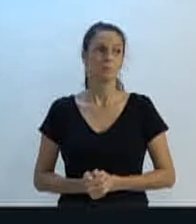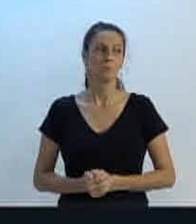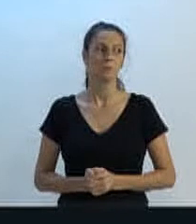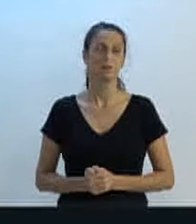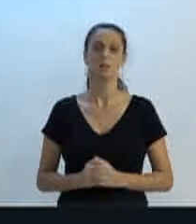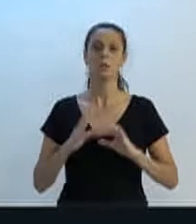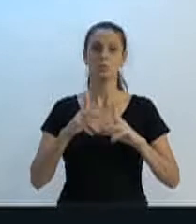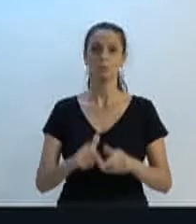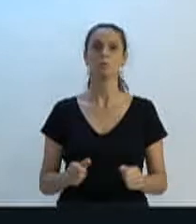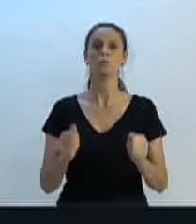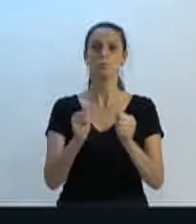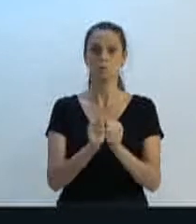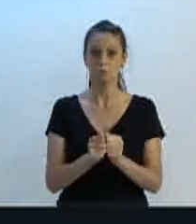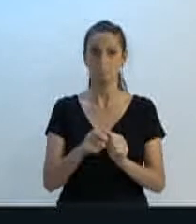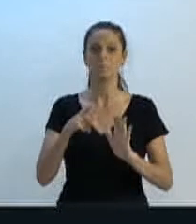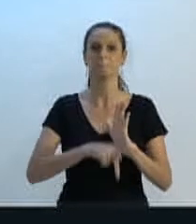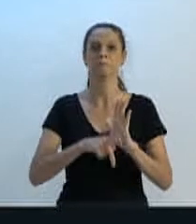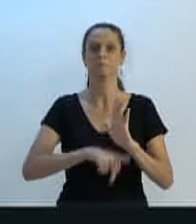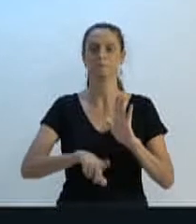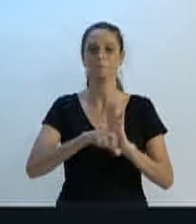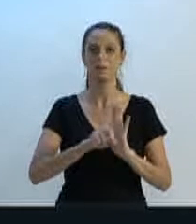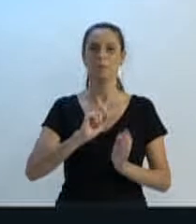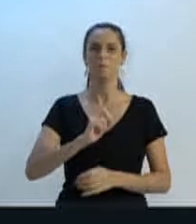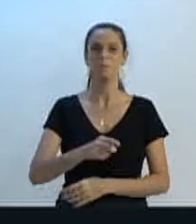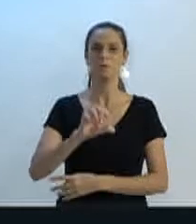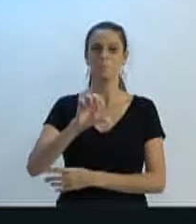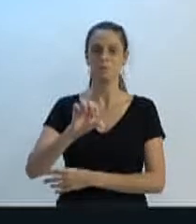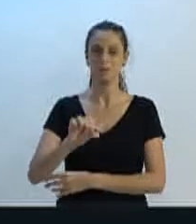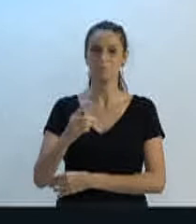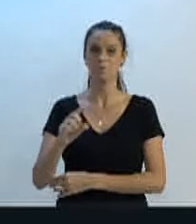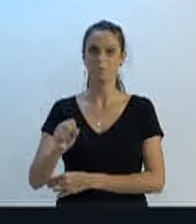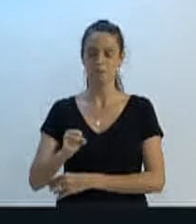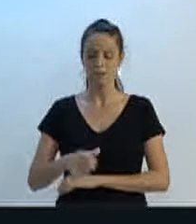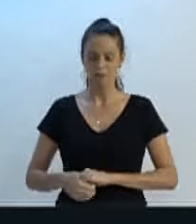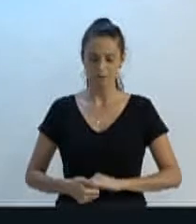substitutivo global ao projeto de lei 1918.